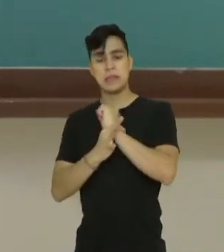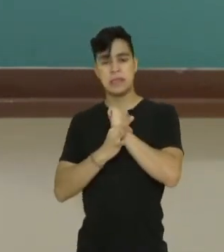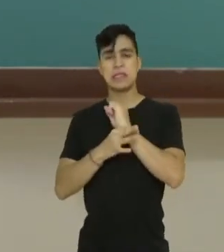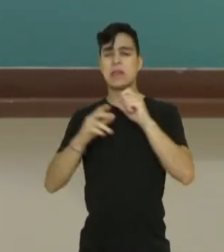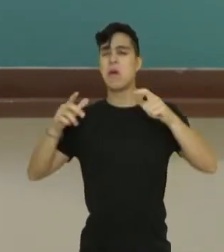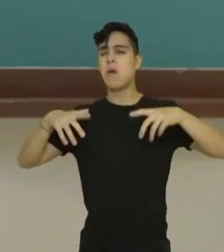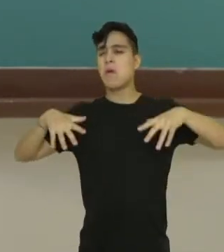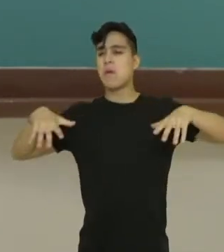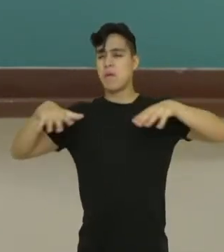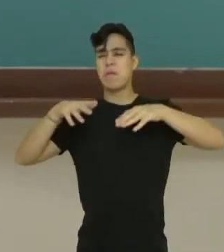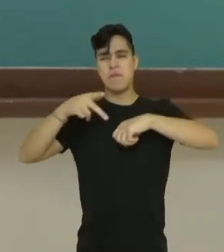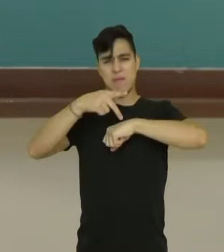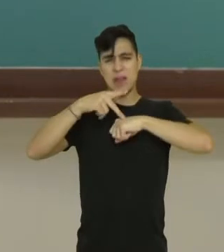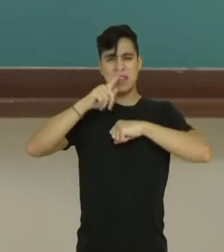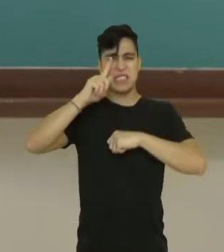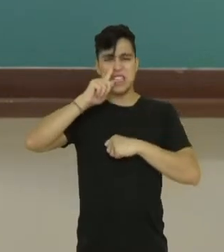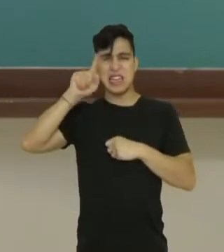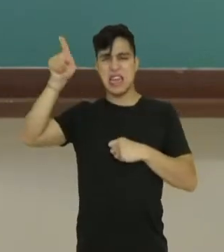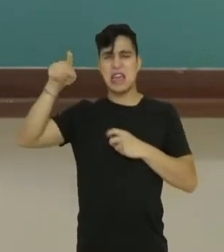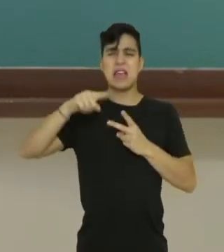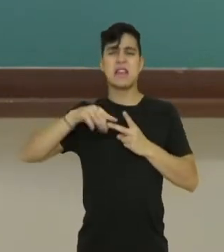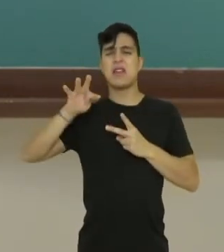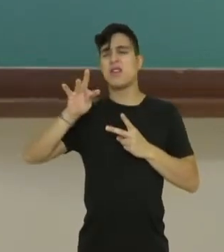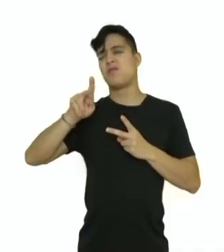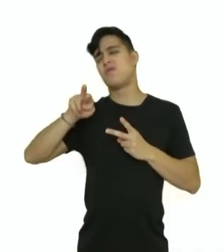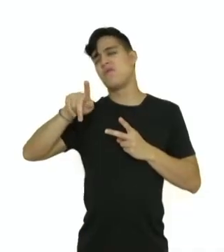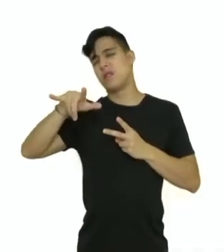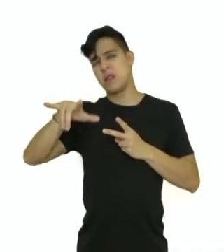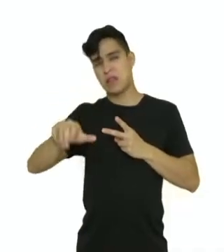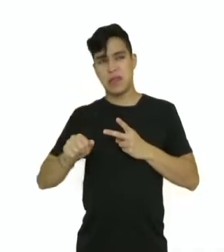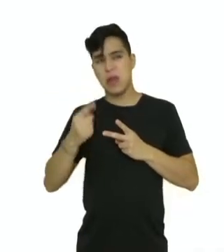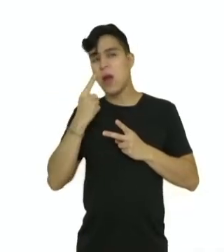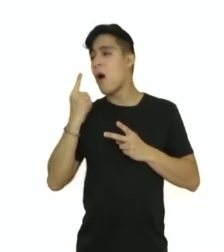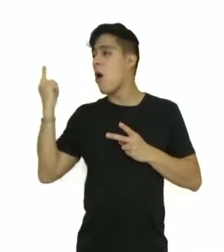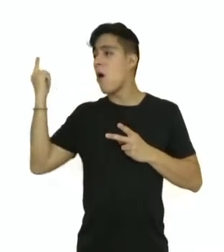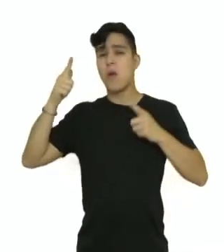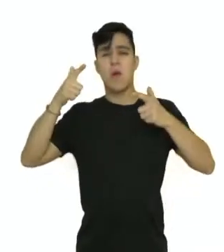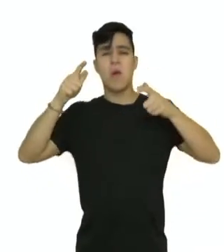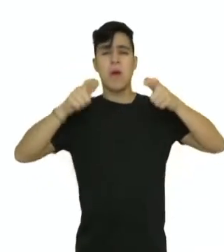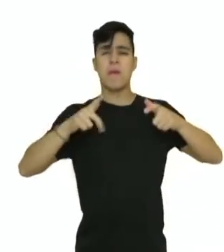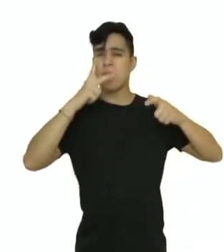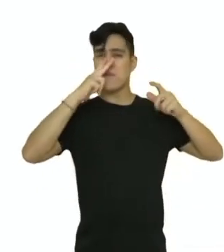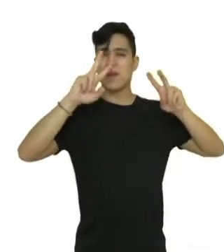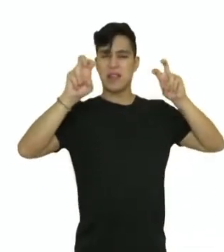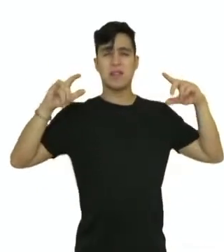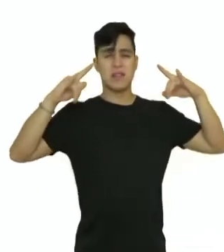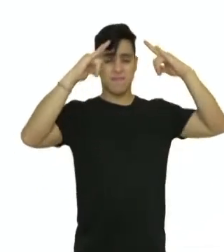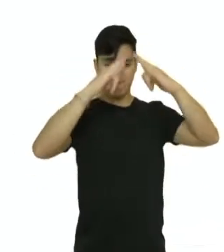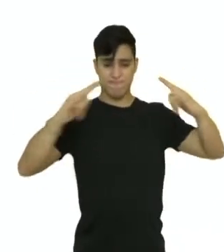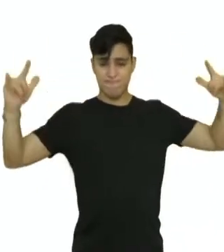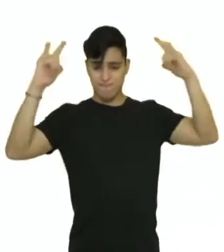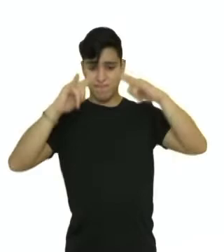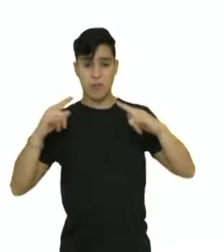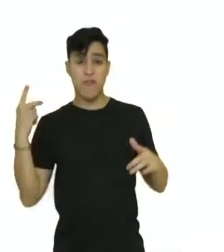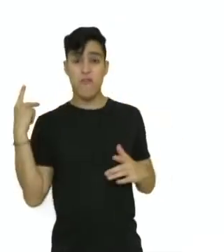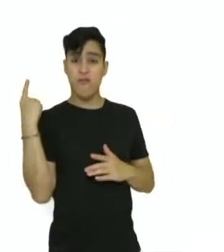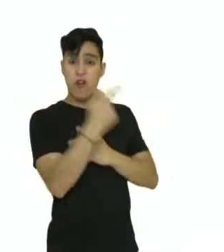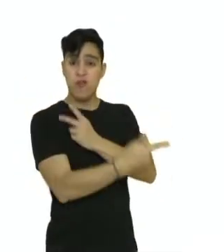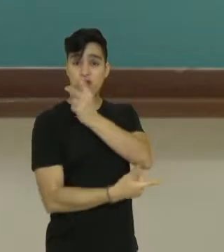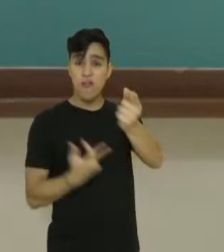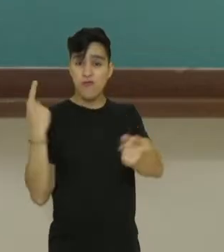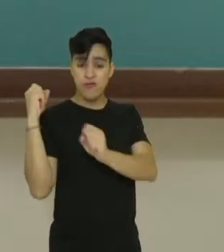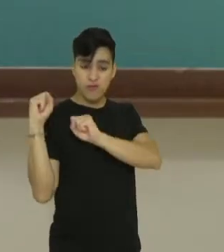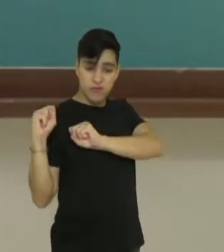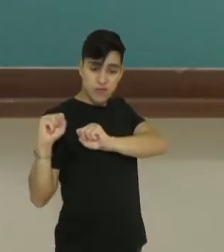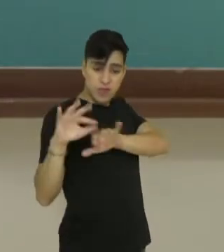na Grécia e em vários outros países. Que seria essa imagem aqui? Eles vivem em campos de refugiados